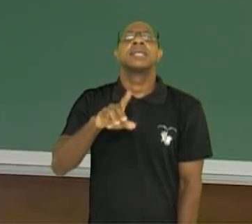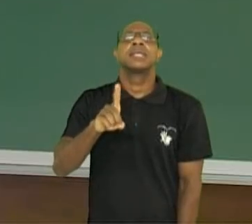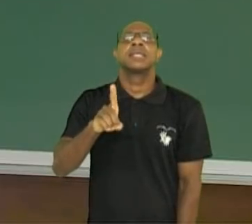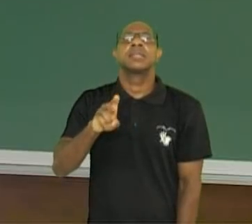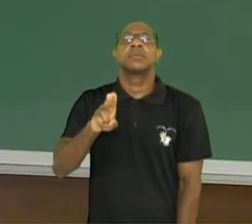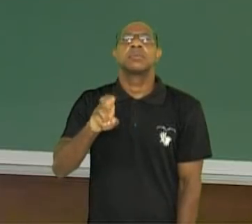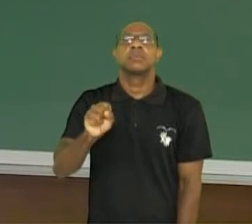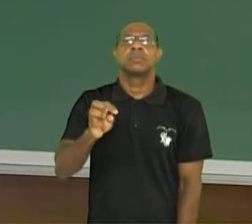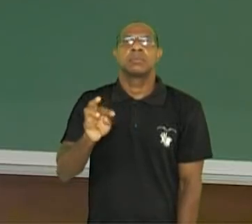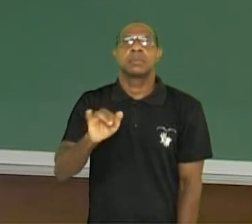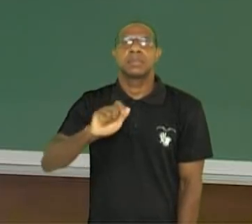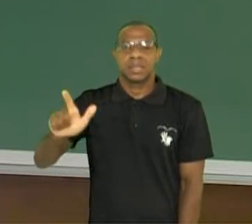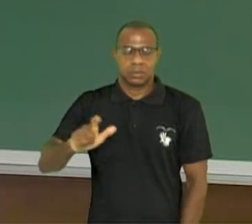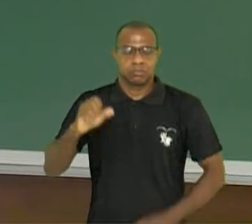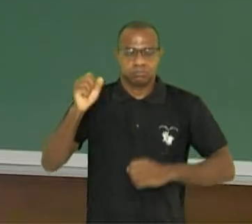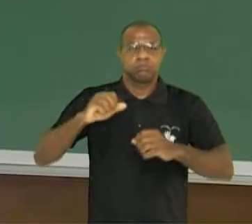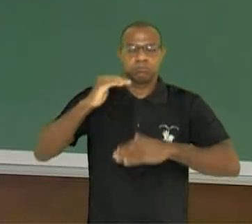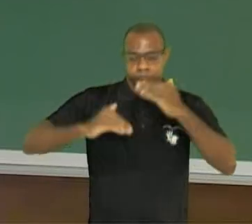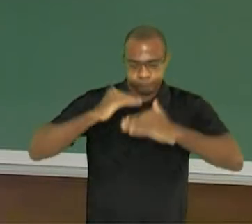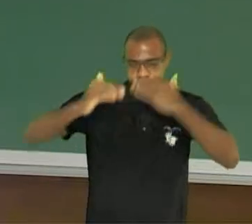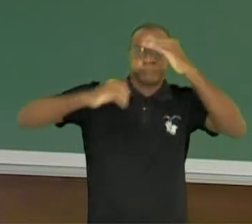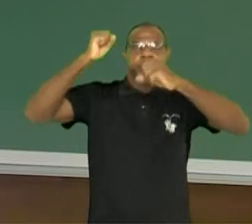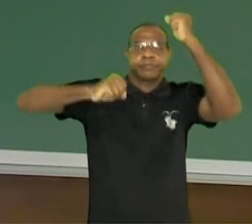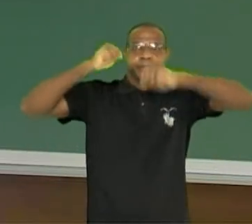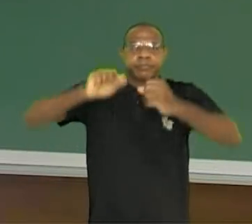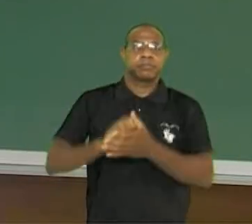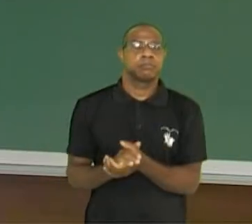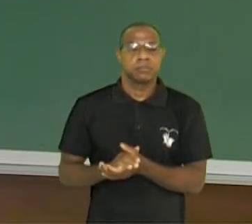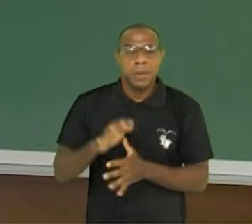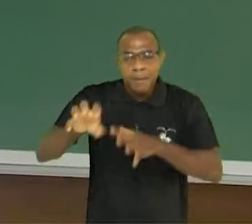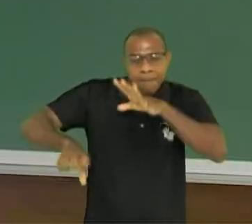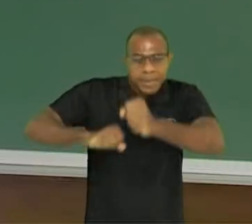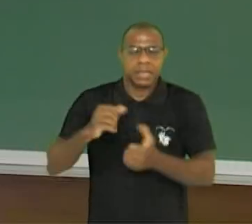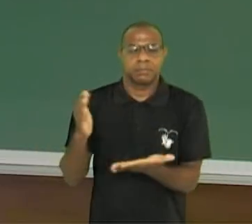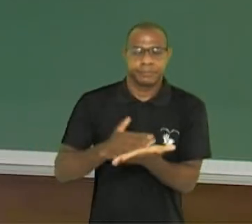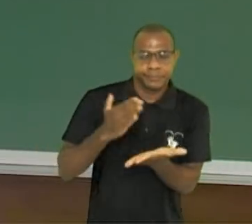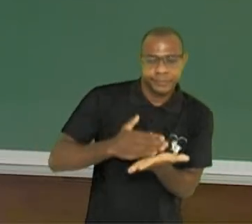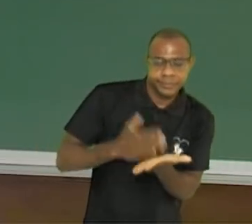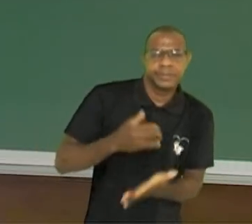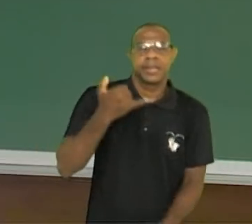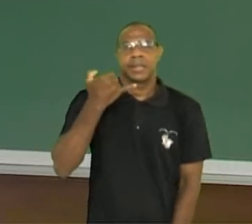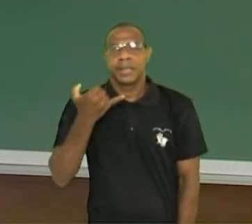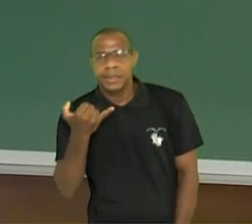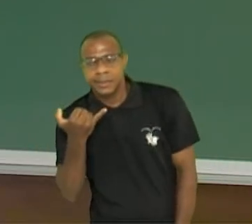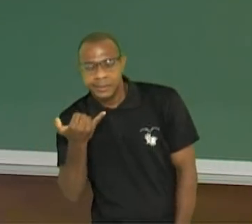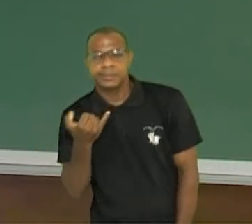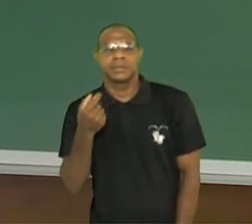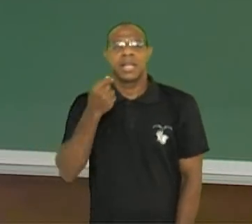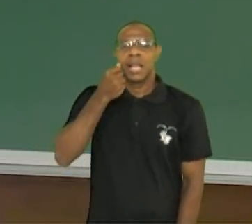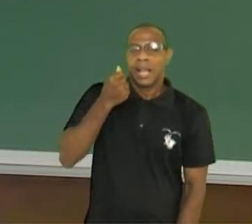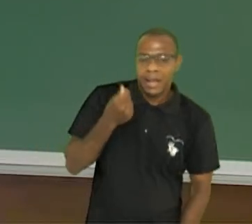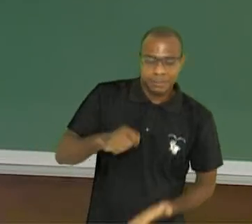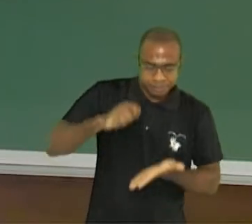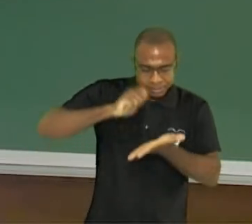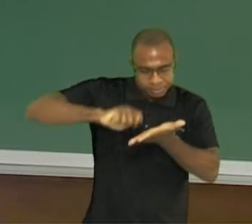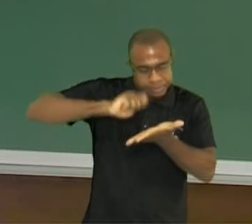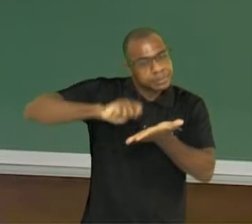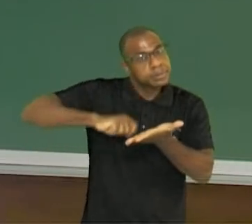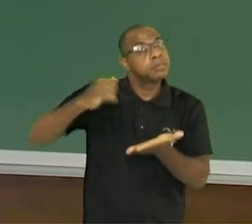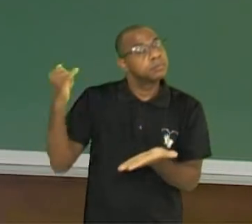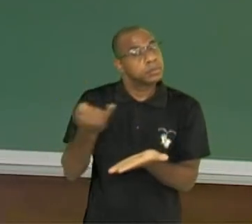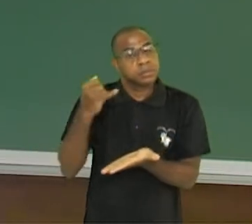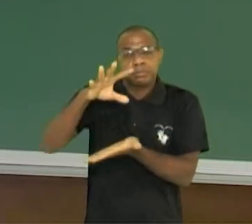usar na aula de hoje. Então, separe caderno, separe caneta, separe seu lápis, anote algumas informações importantes para